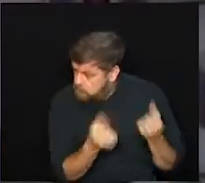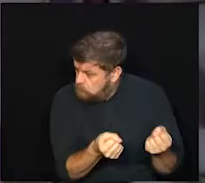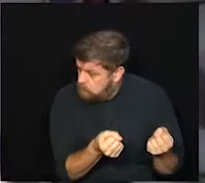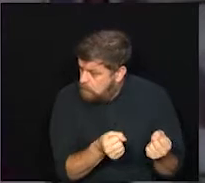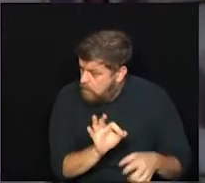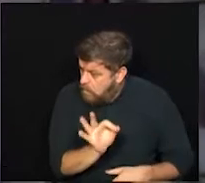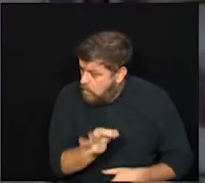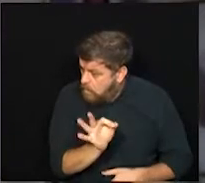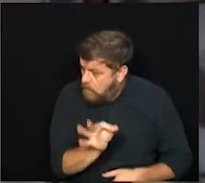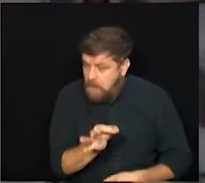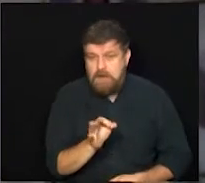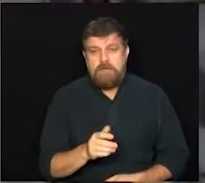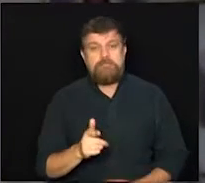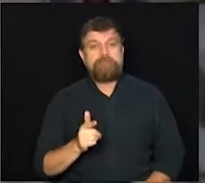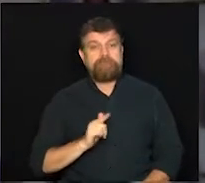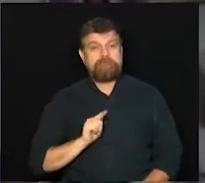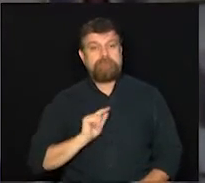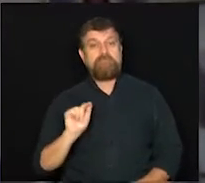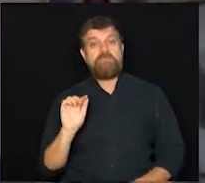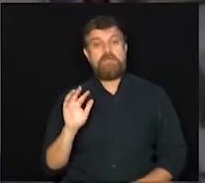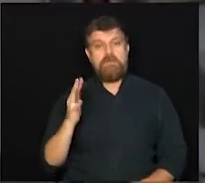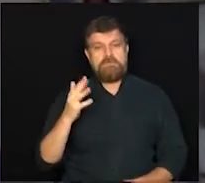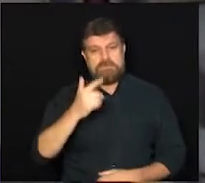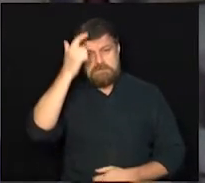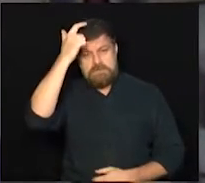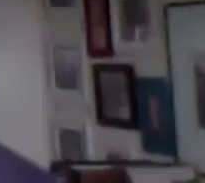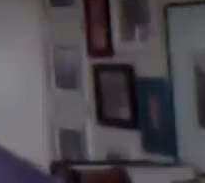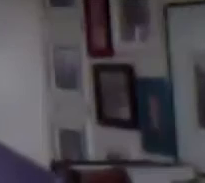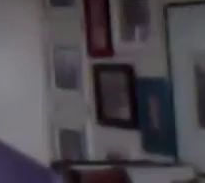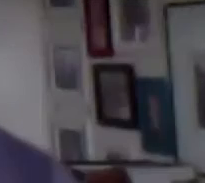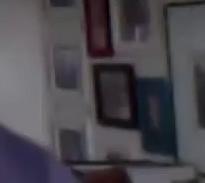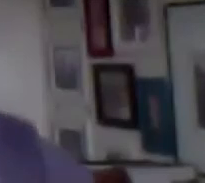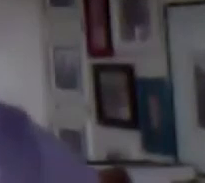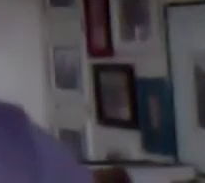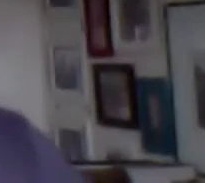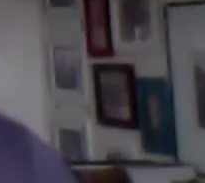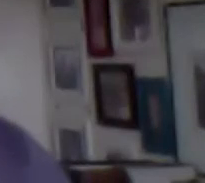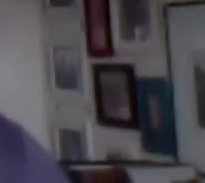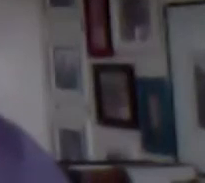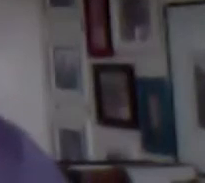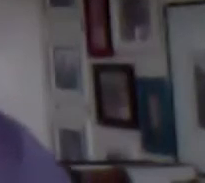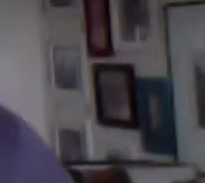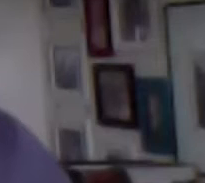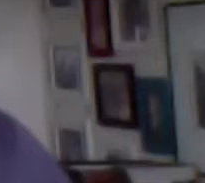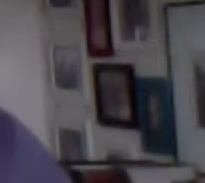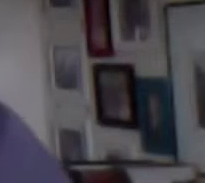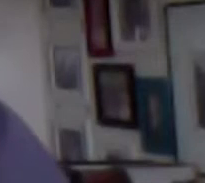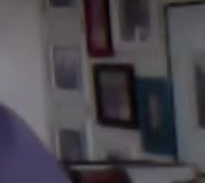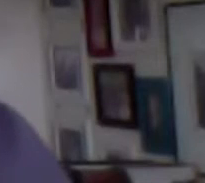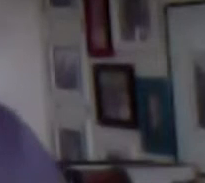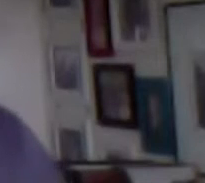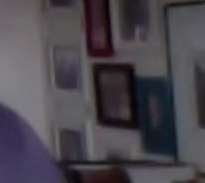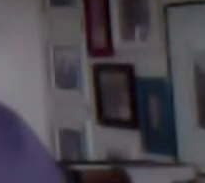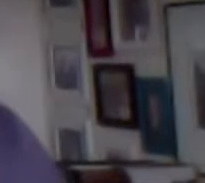tal, né? E aí eu procurei ele e disse, olha, eu vou construir uma proposta para você